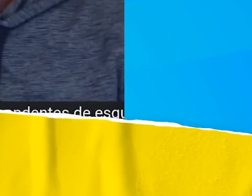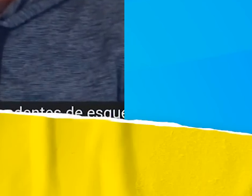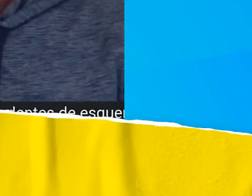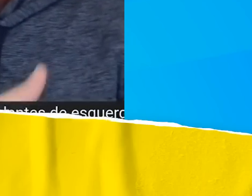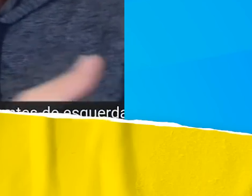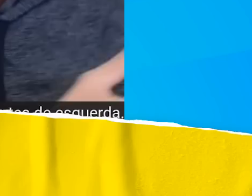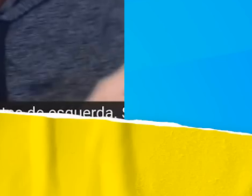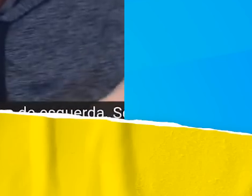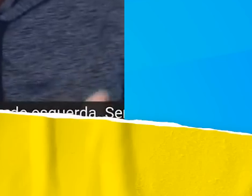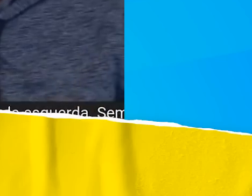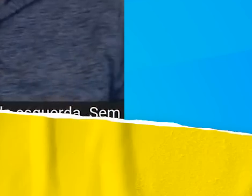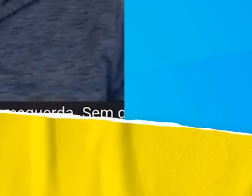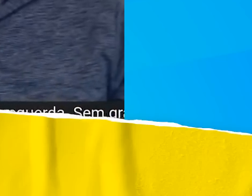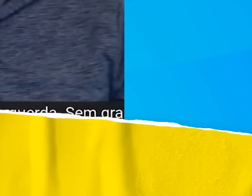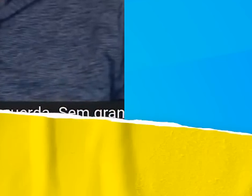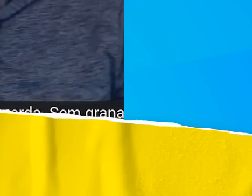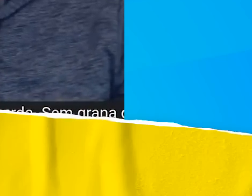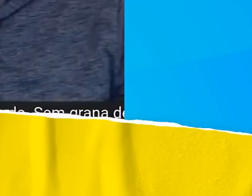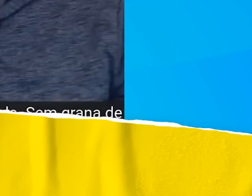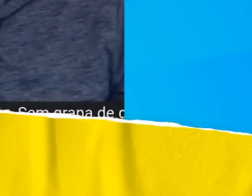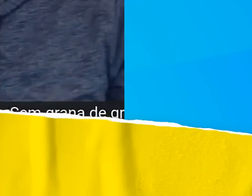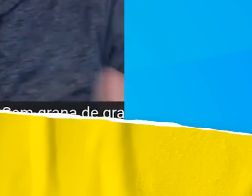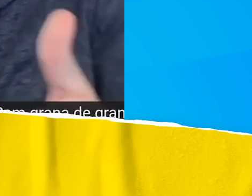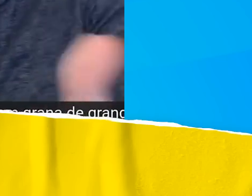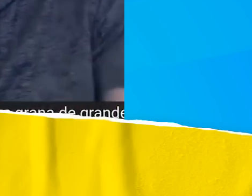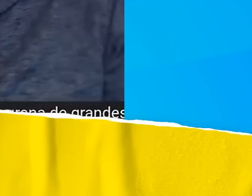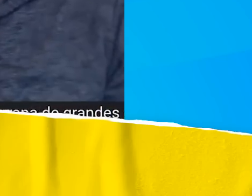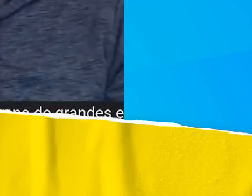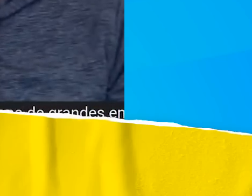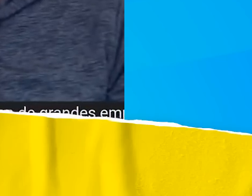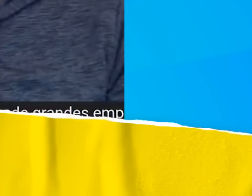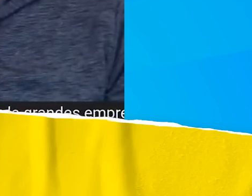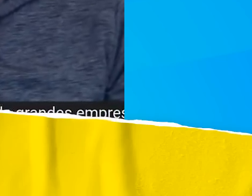isso. O senhor é louco, é? Isso aí tá tudo gravado. Vou puxar o vídeo na sua cara.